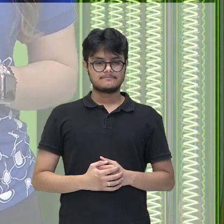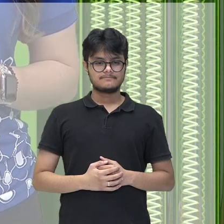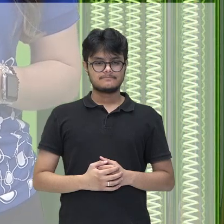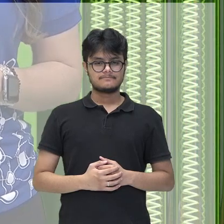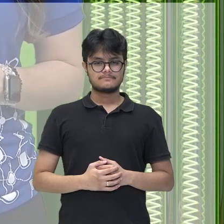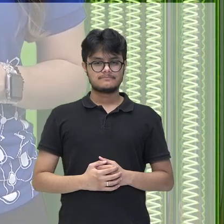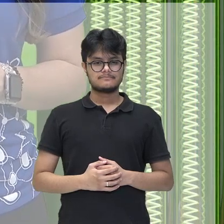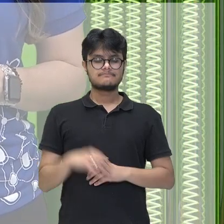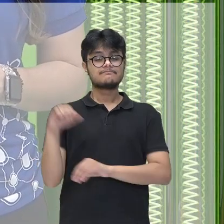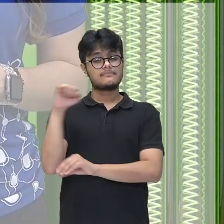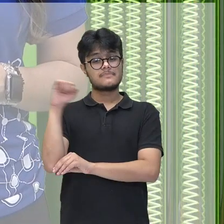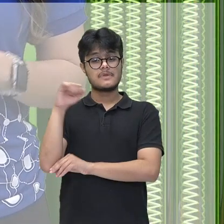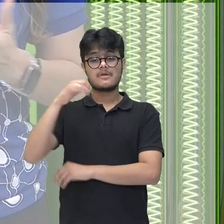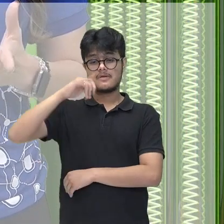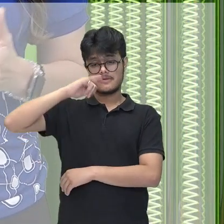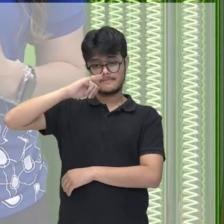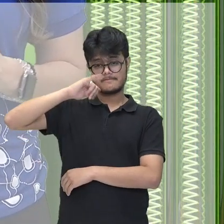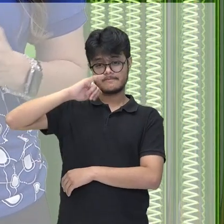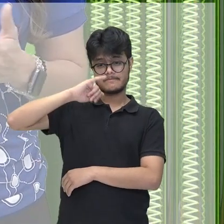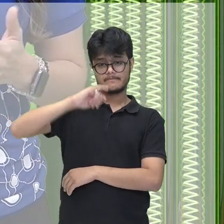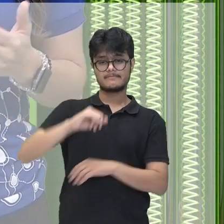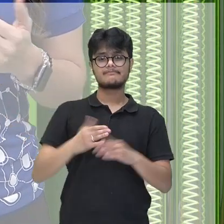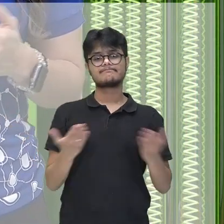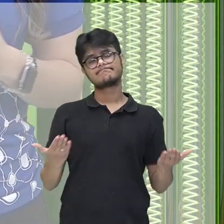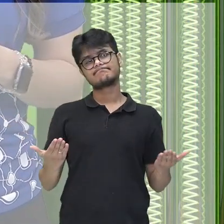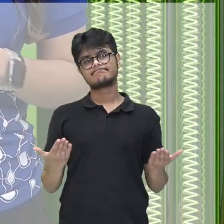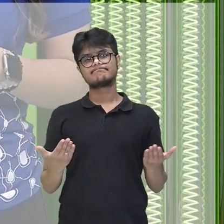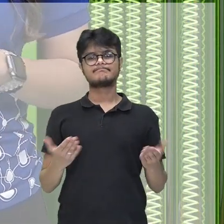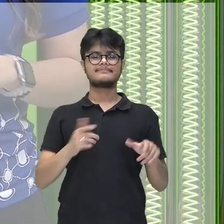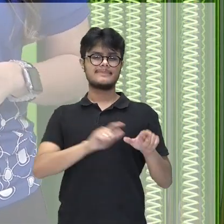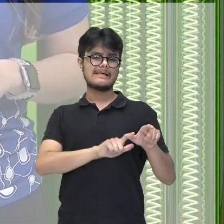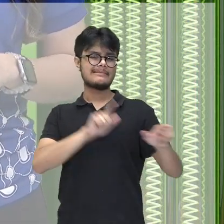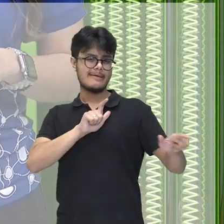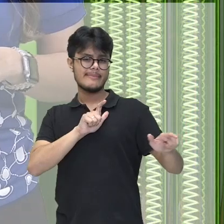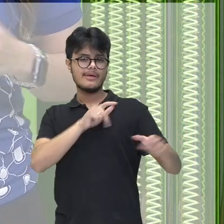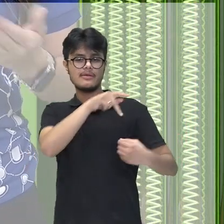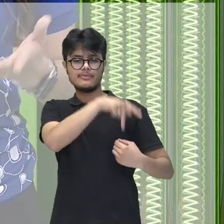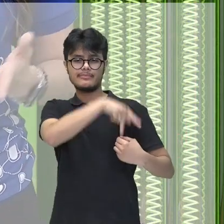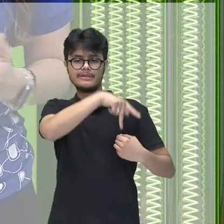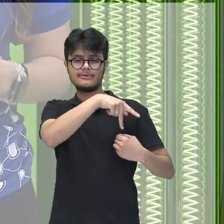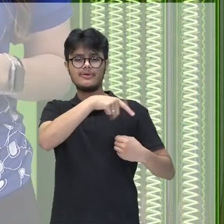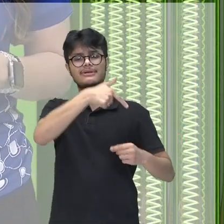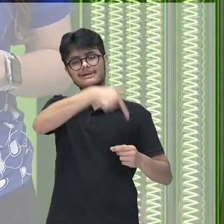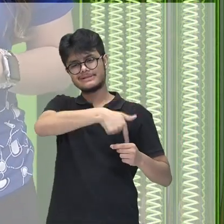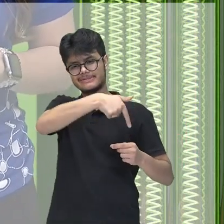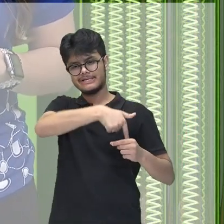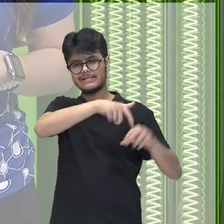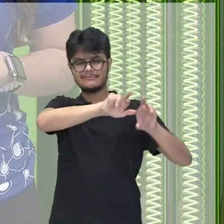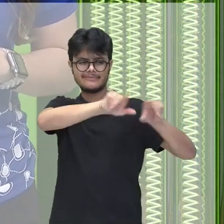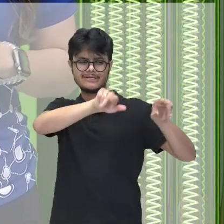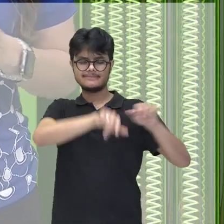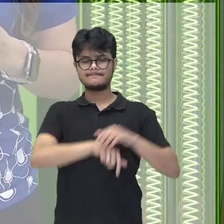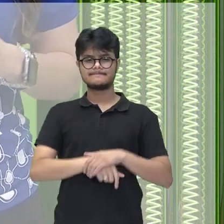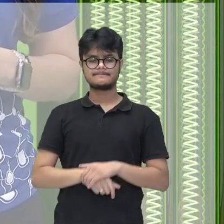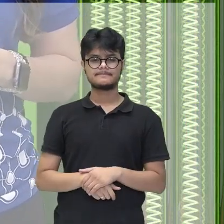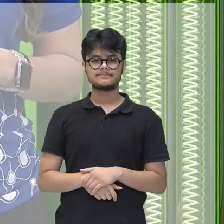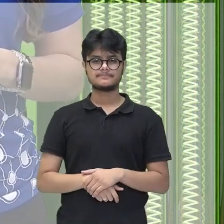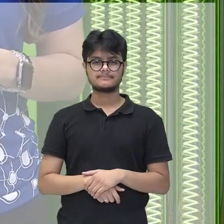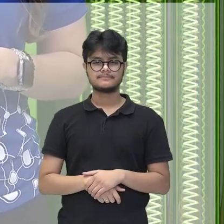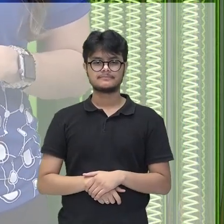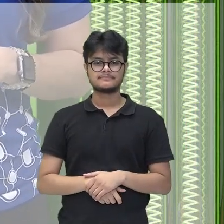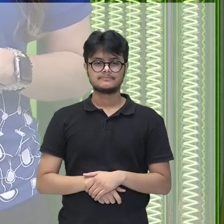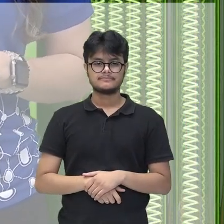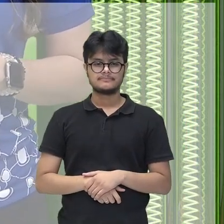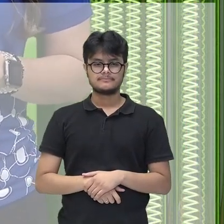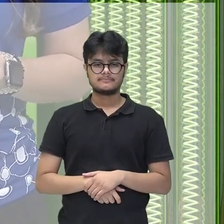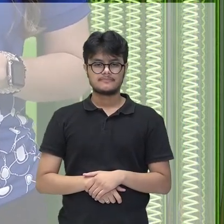ele fique completamente independente aí da gasolina, né? Ou do